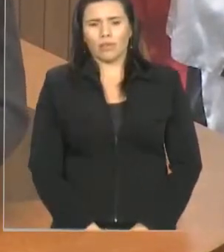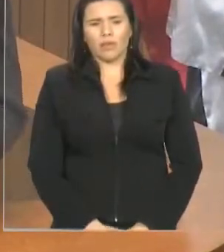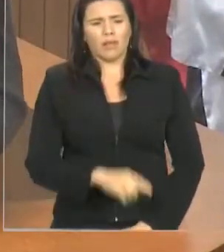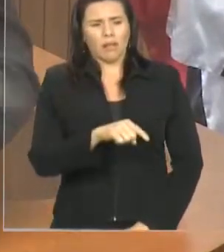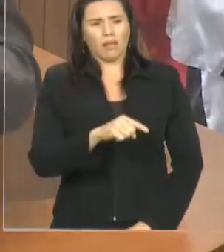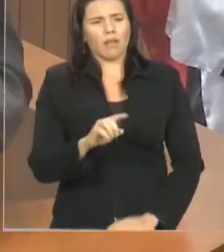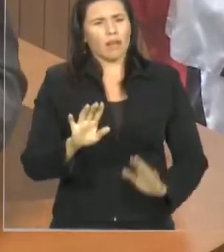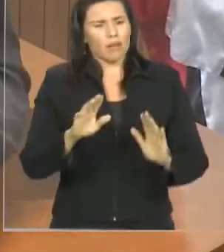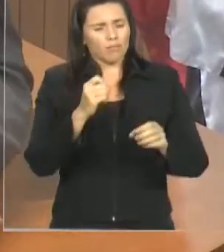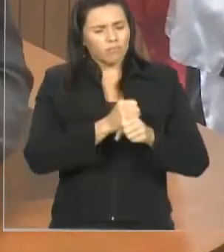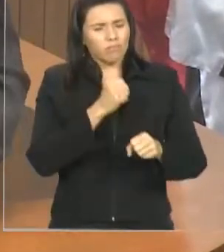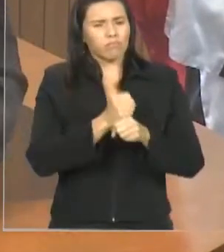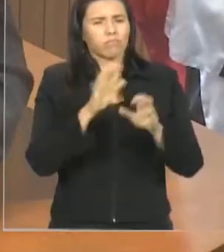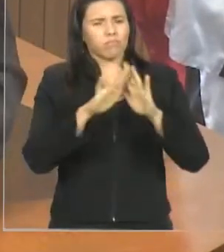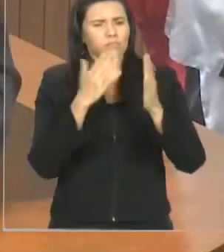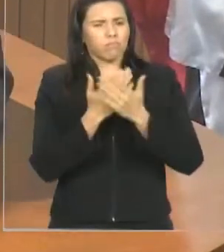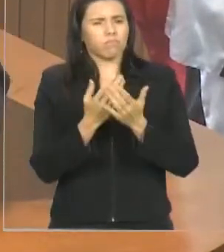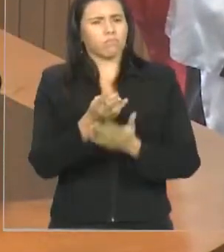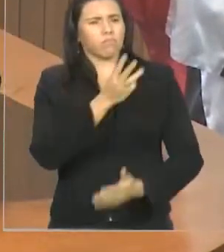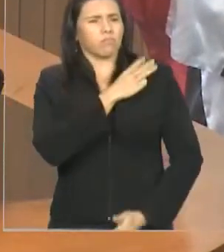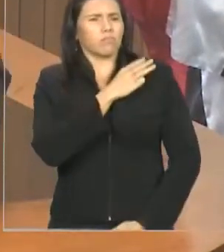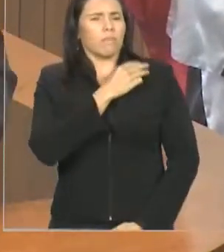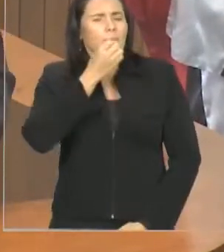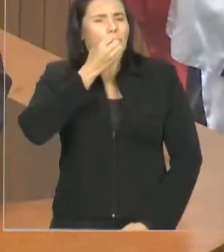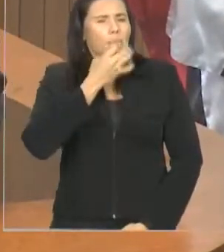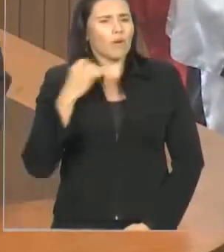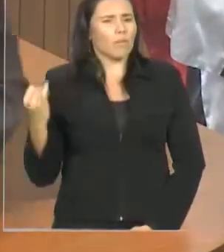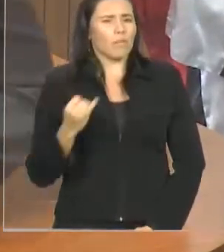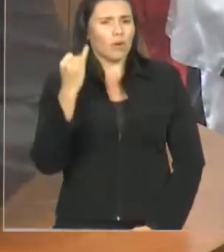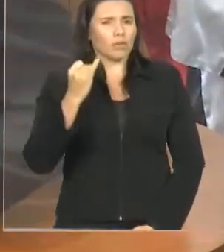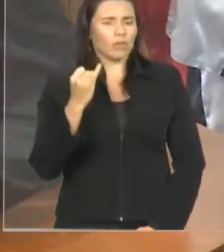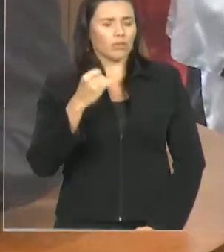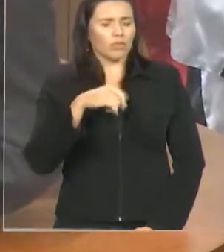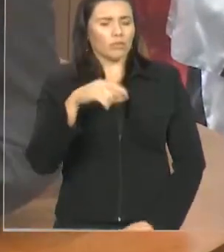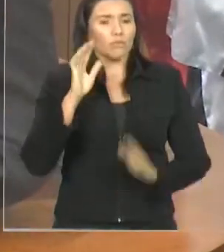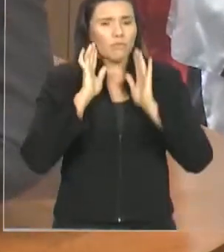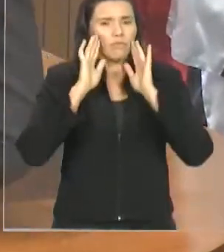da nossa cidade e, principalmente, como eu disse, para os estudantes bacabalenses. Muito obrigado, senhor presidente.